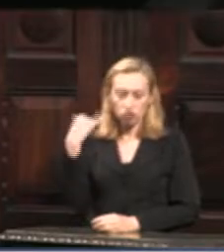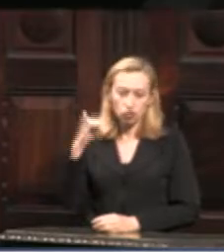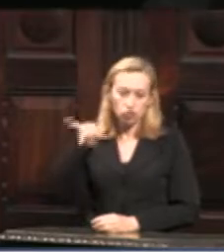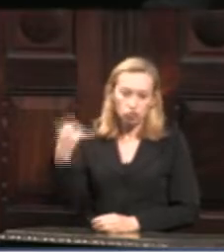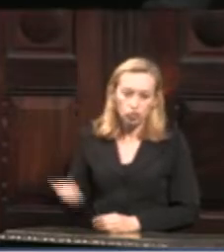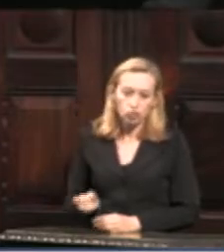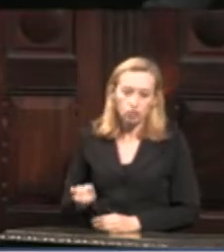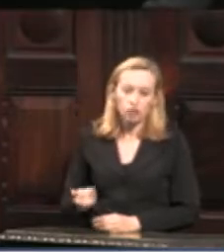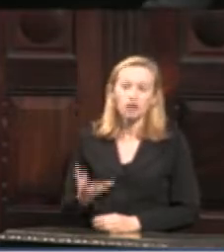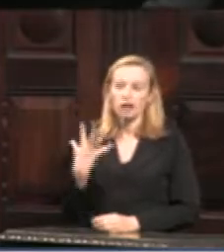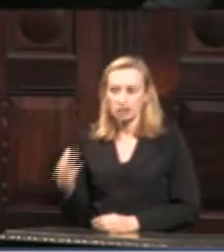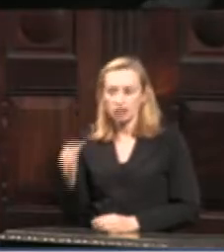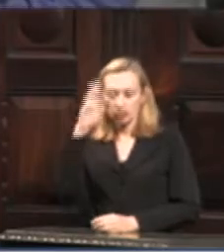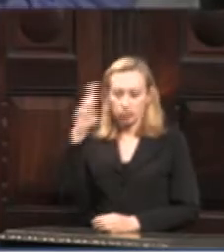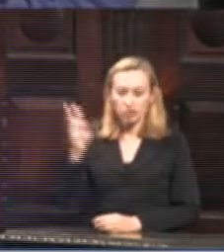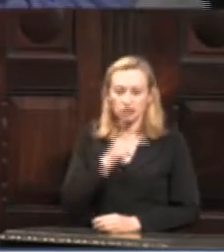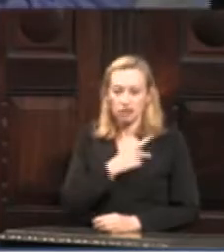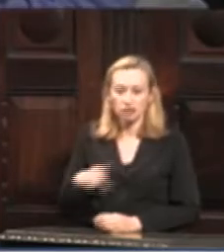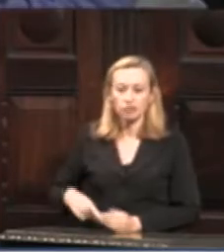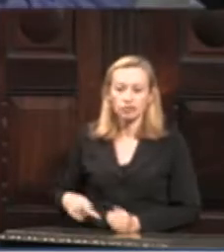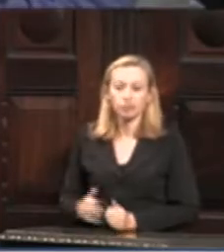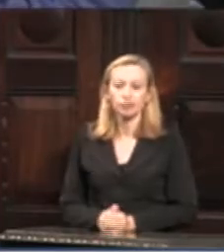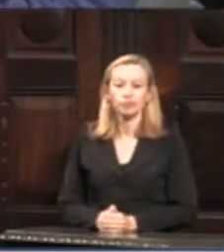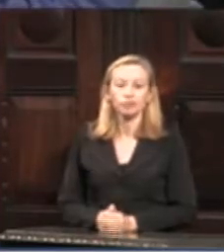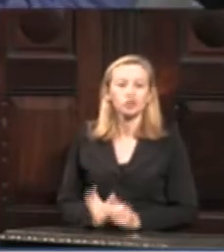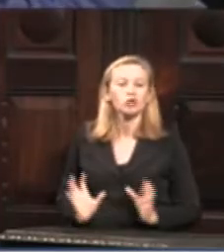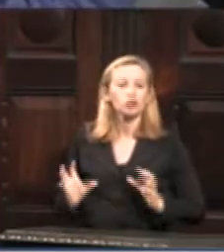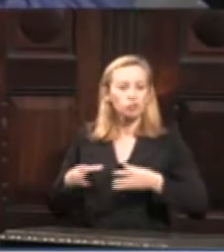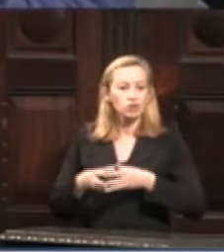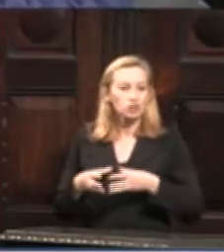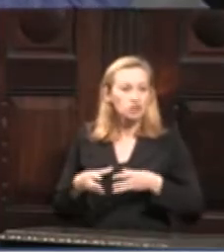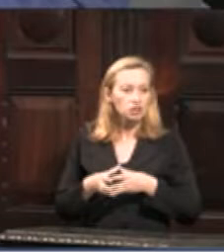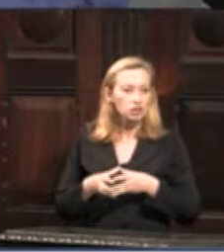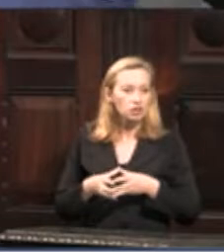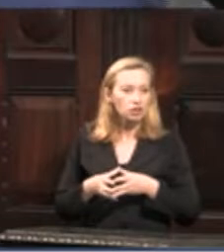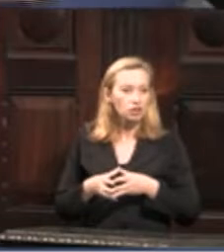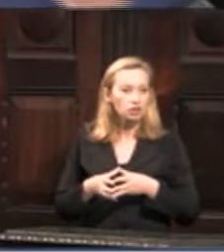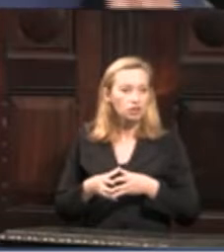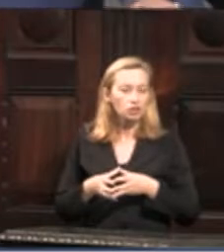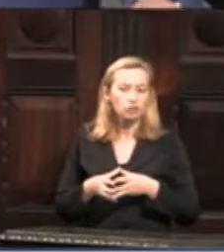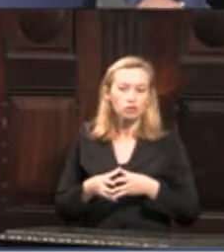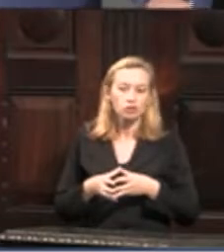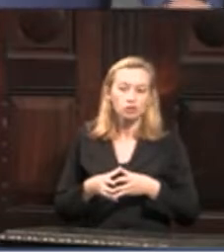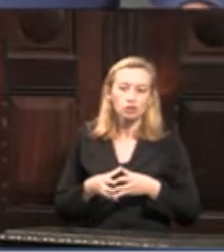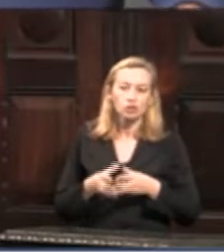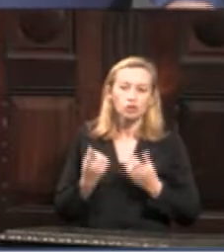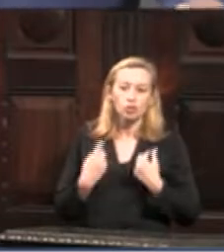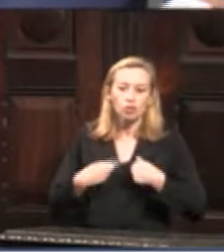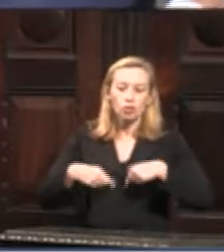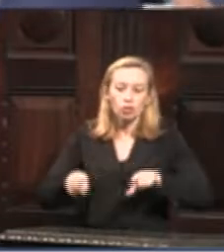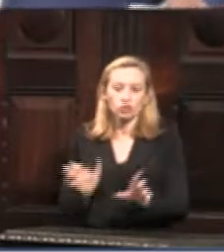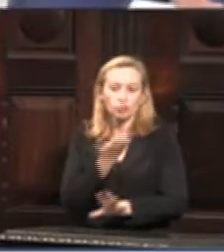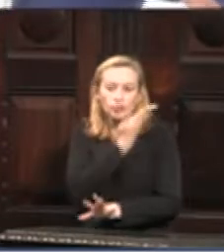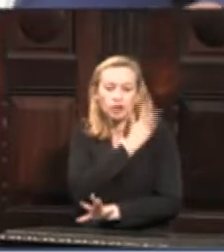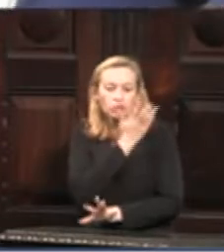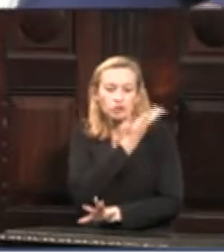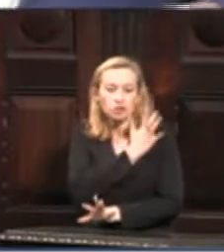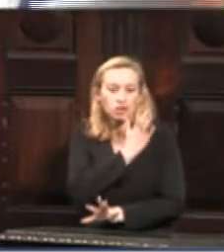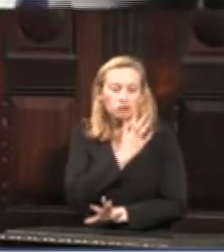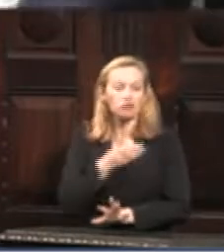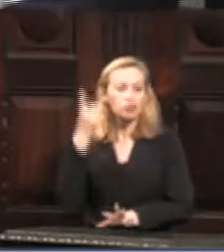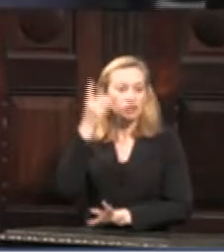Favorável, senhor presidente. Pela Comissão de Combate às Discriminações e Preconceito de Raça, Cor, Etnia, Religião, Procedência Nacional,